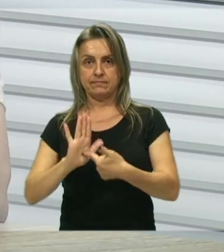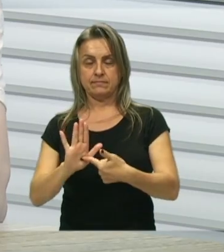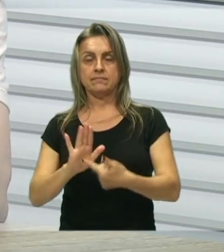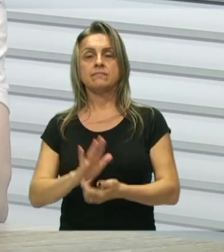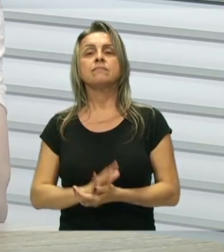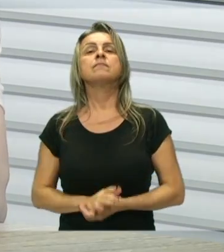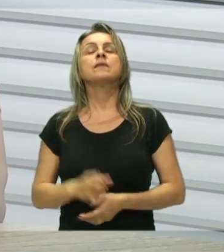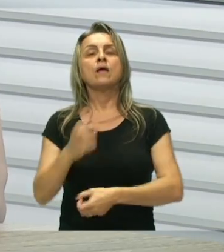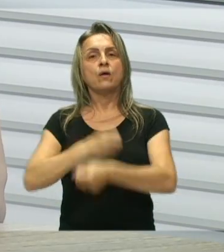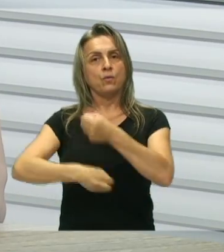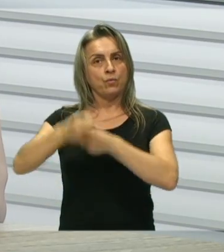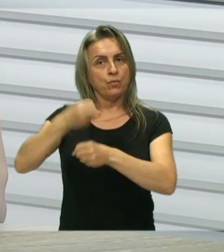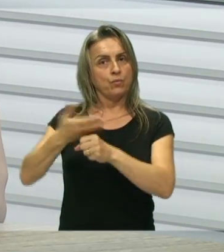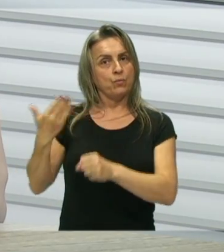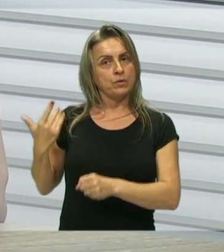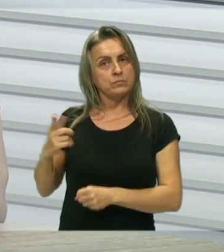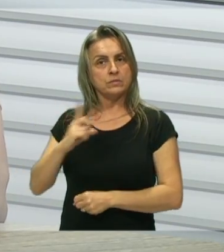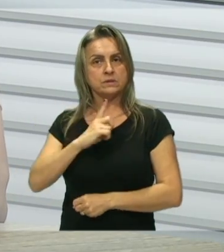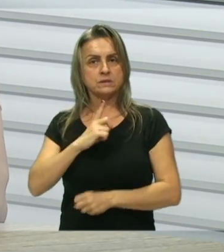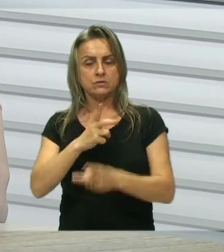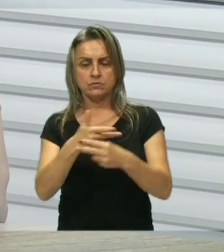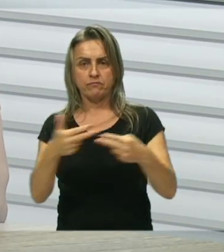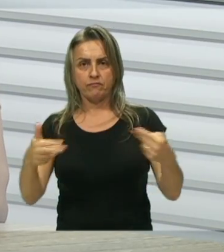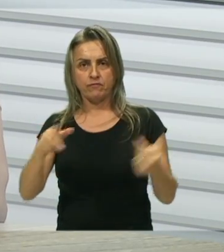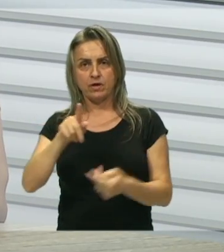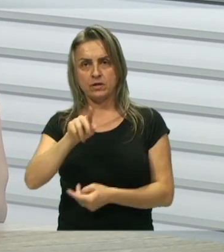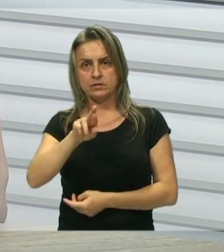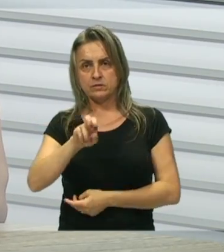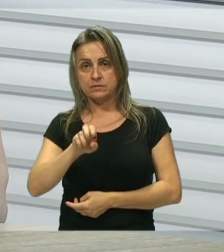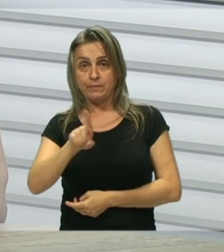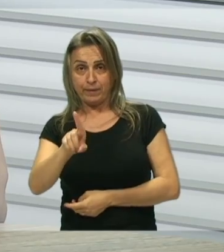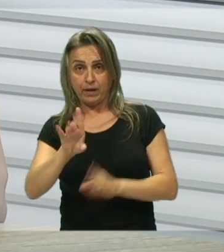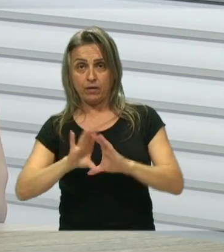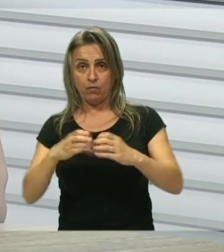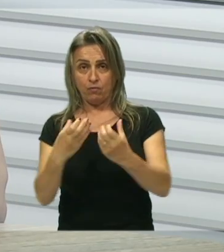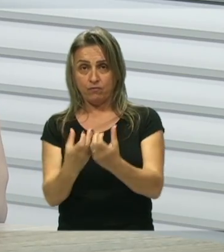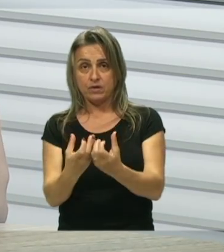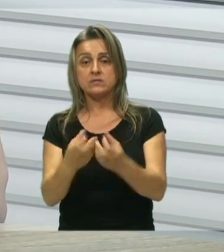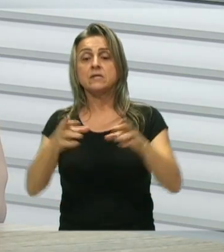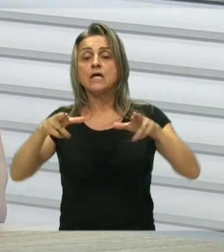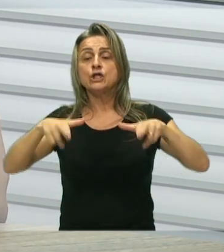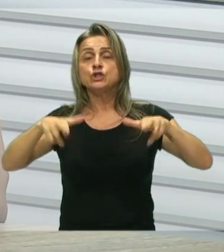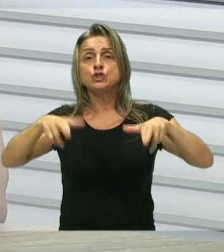nós fizemos várias pré-conferências por região de saúde, né?